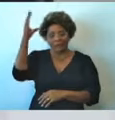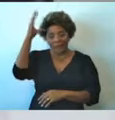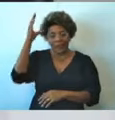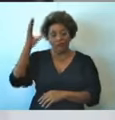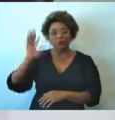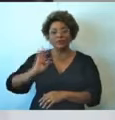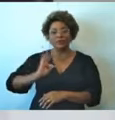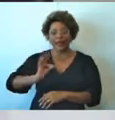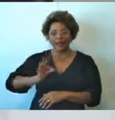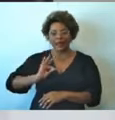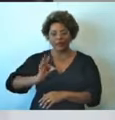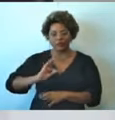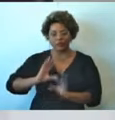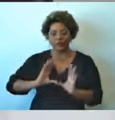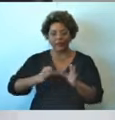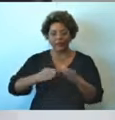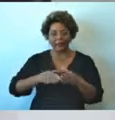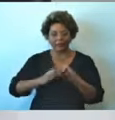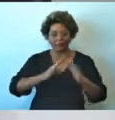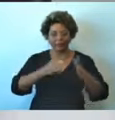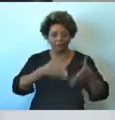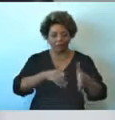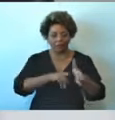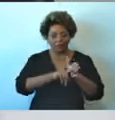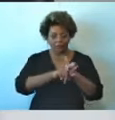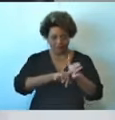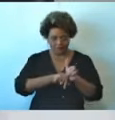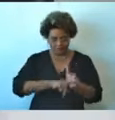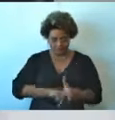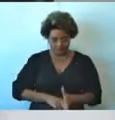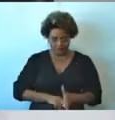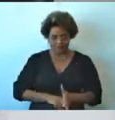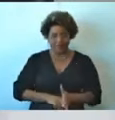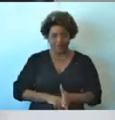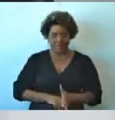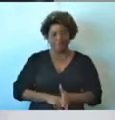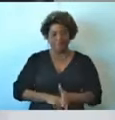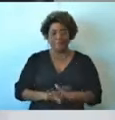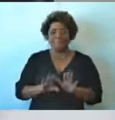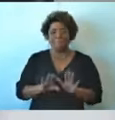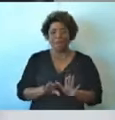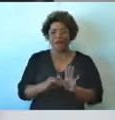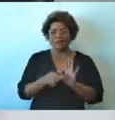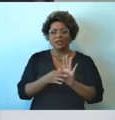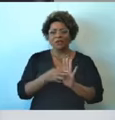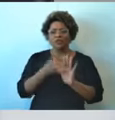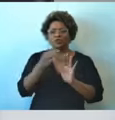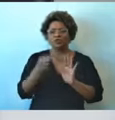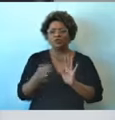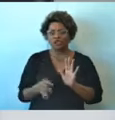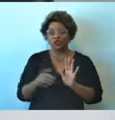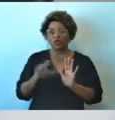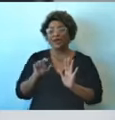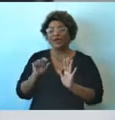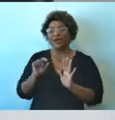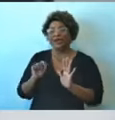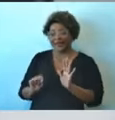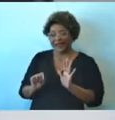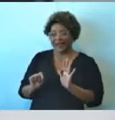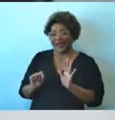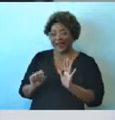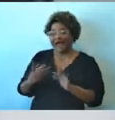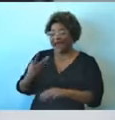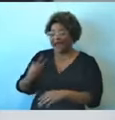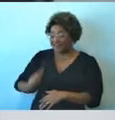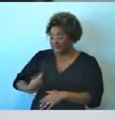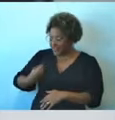fazendo. Mas eu gostaria de sugerir que o conhecimento empírico, que o conhecimento de vivência, ele seja